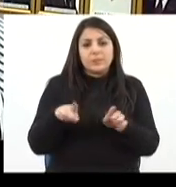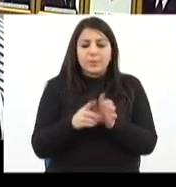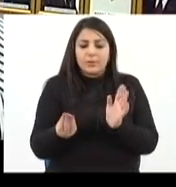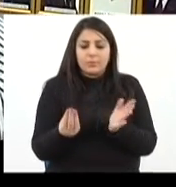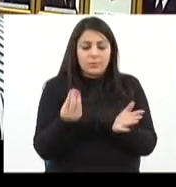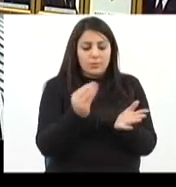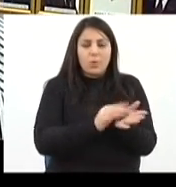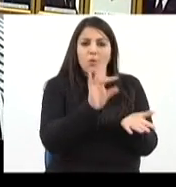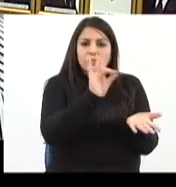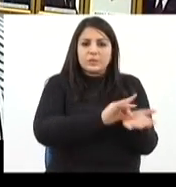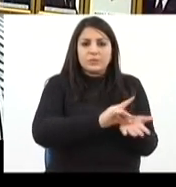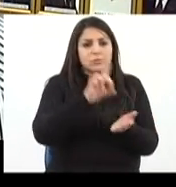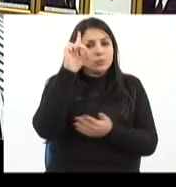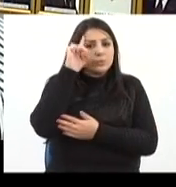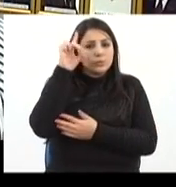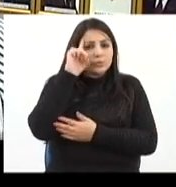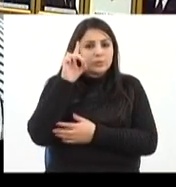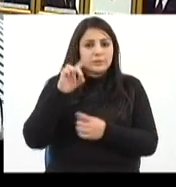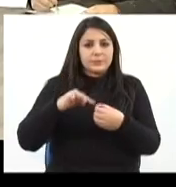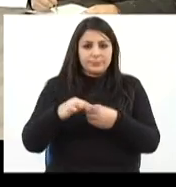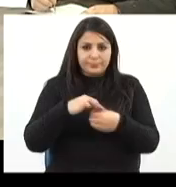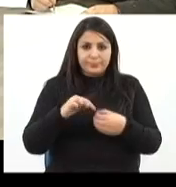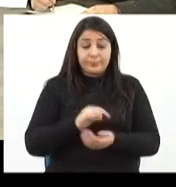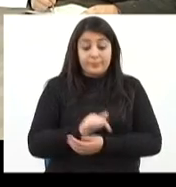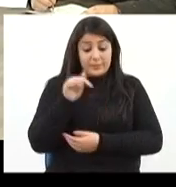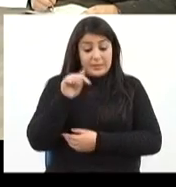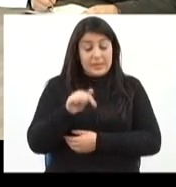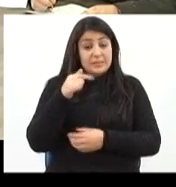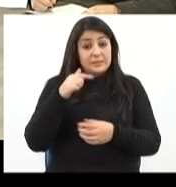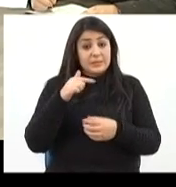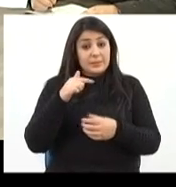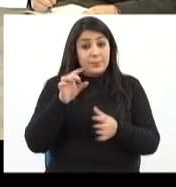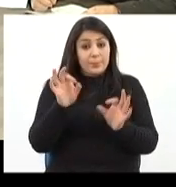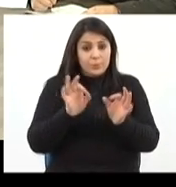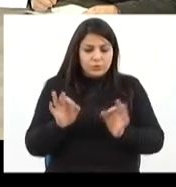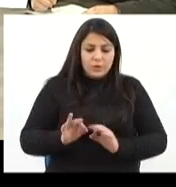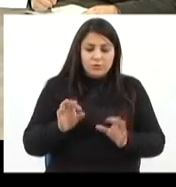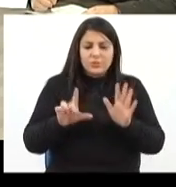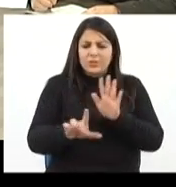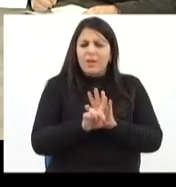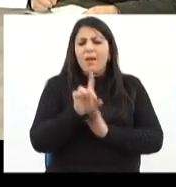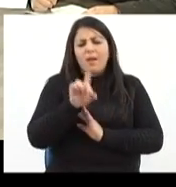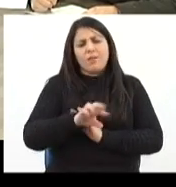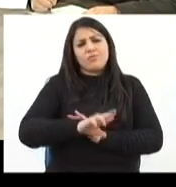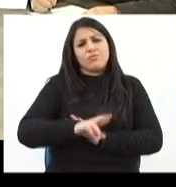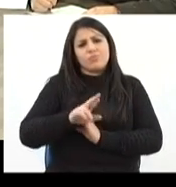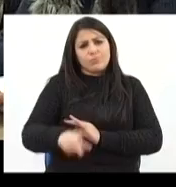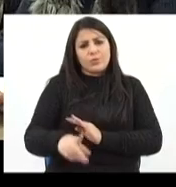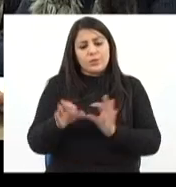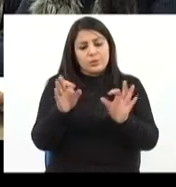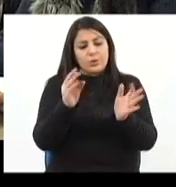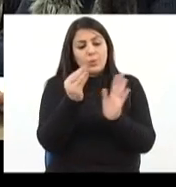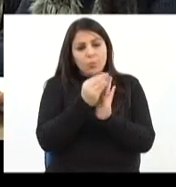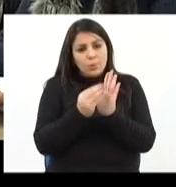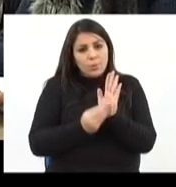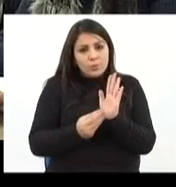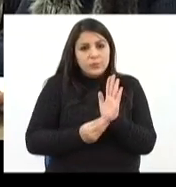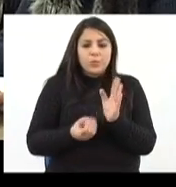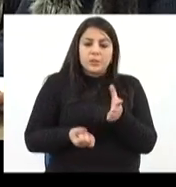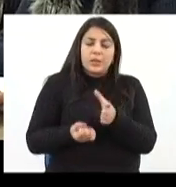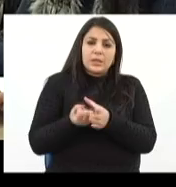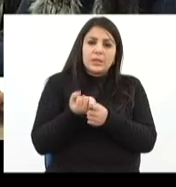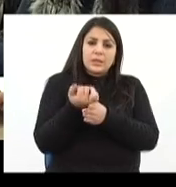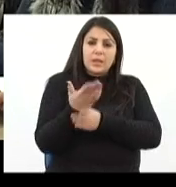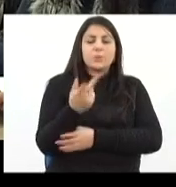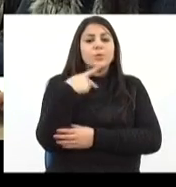e implementação no dia a dia da cidade. O trâmite deste projeto de lei é um pouco diferente. O conteúdo é